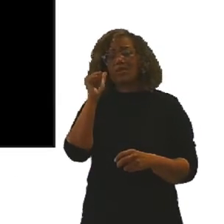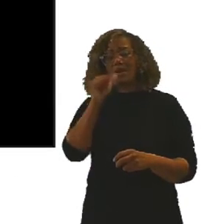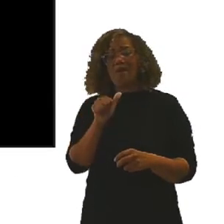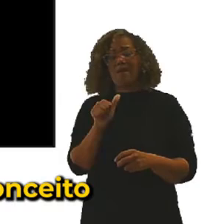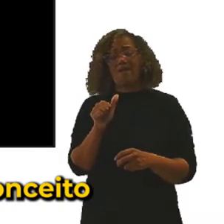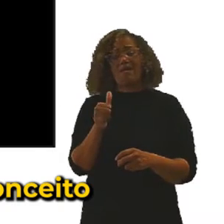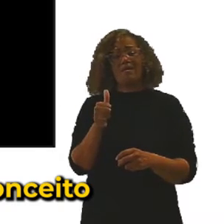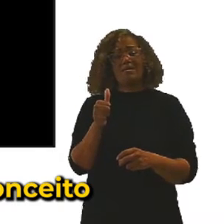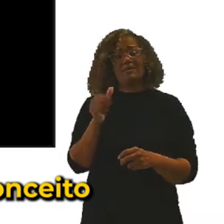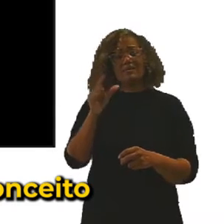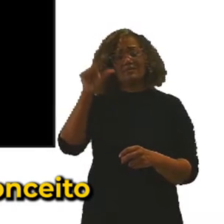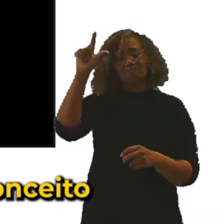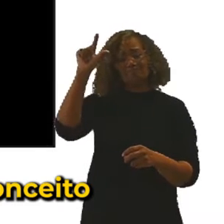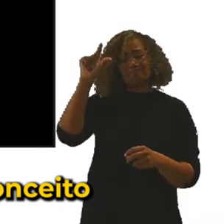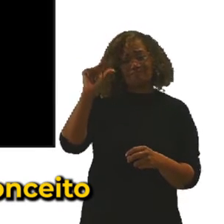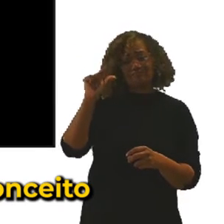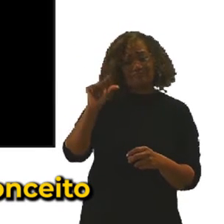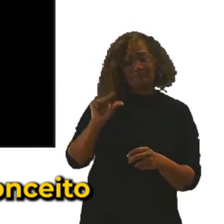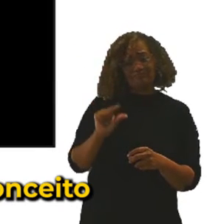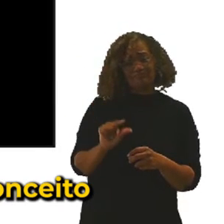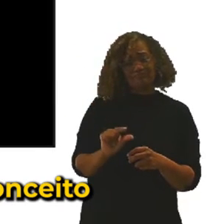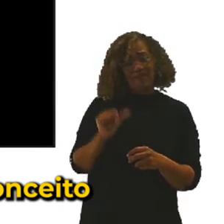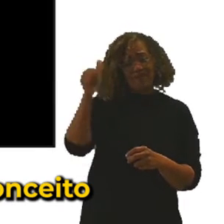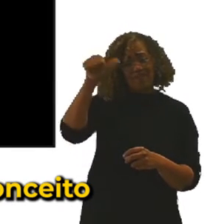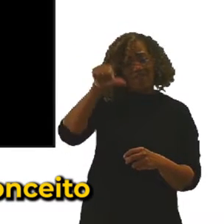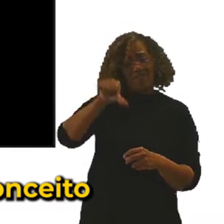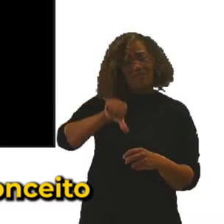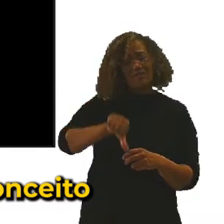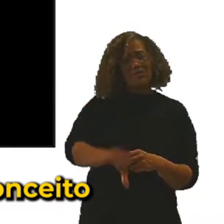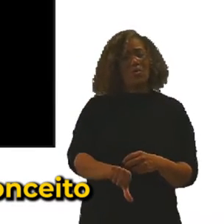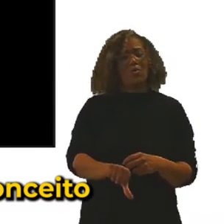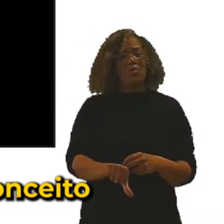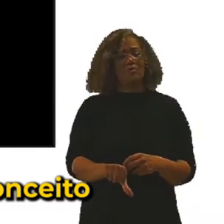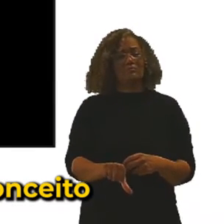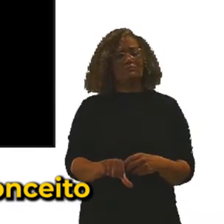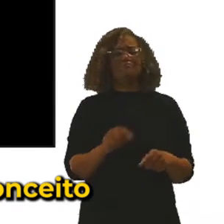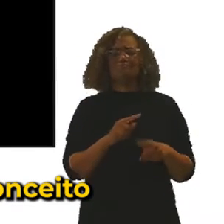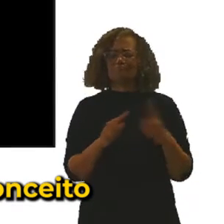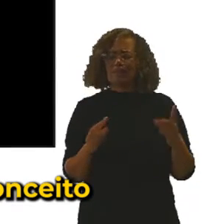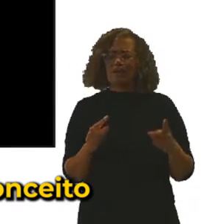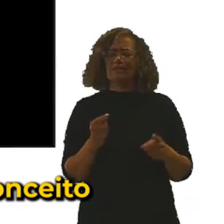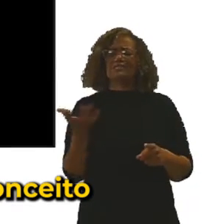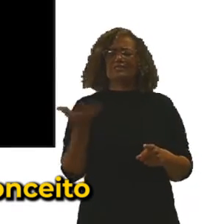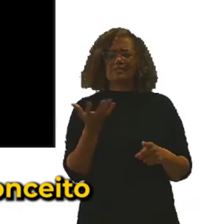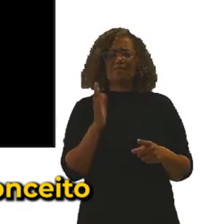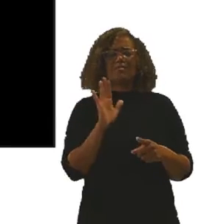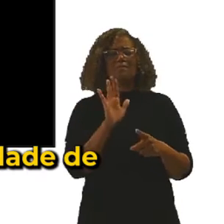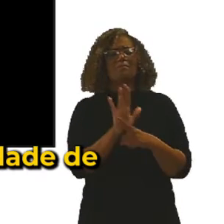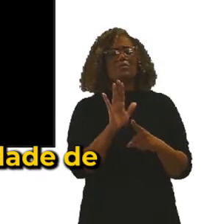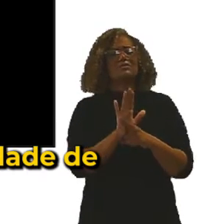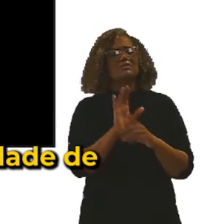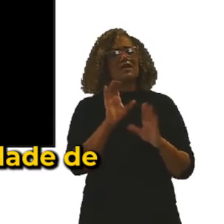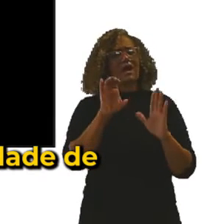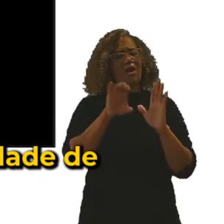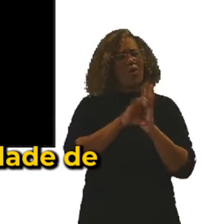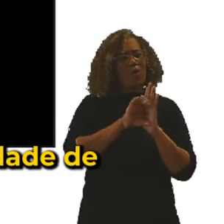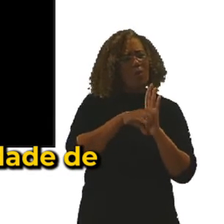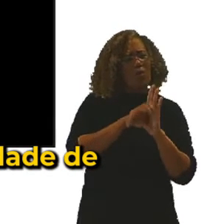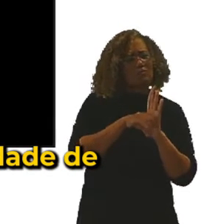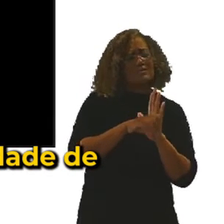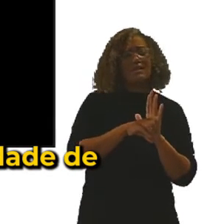inferior. Daí é que eu gosto sempre de lançar um conceito que